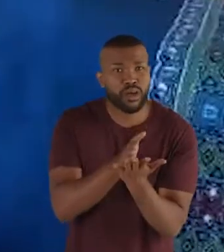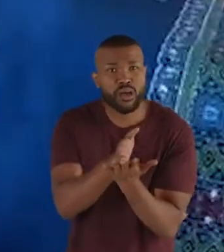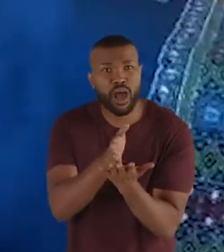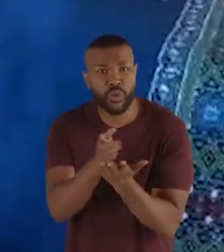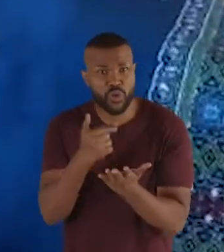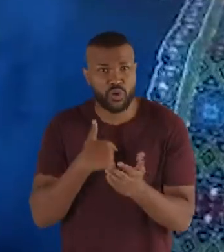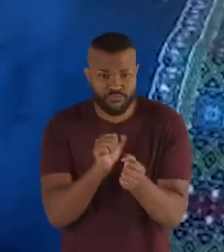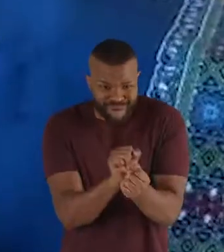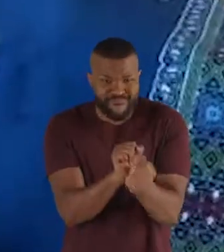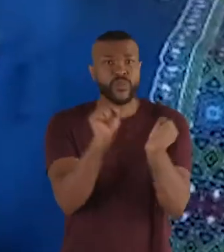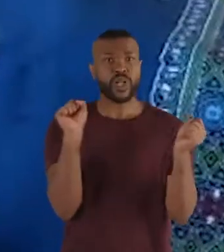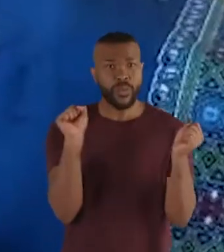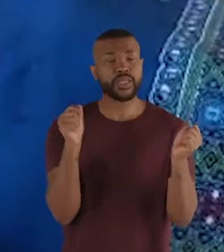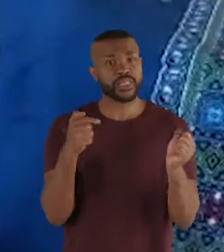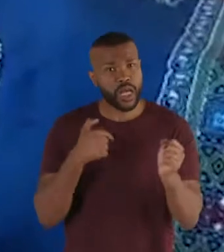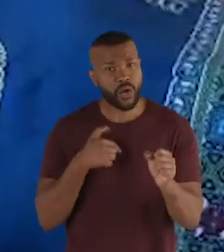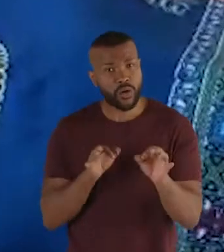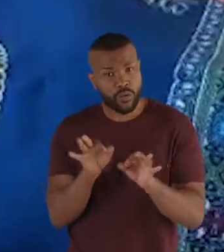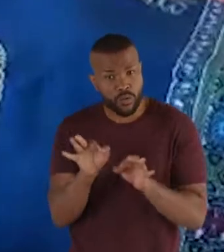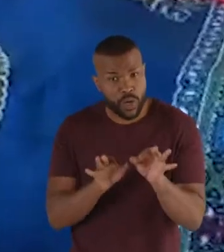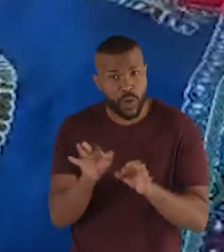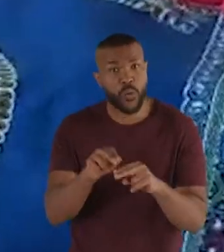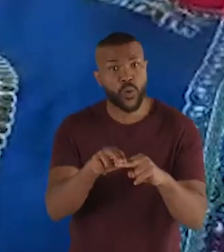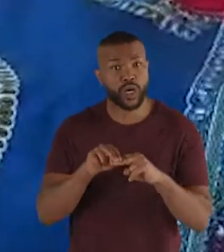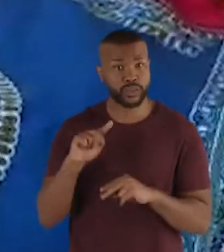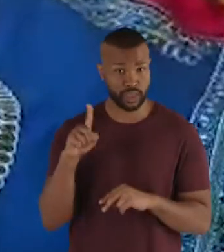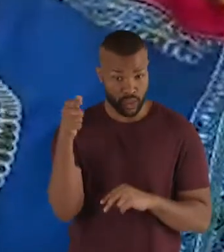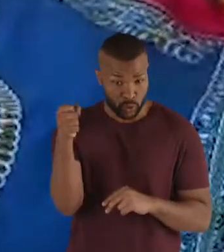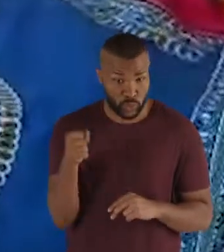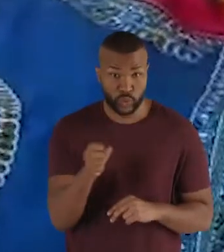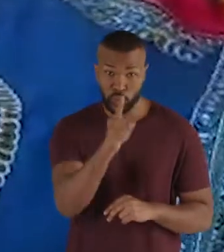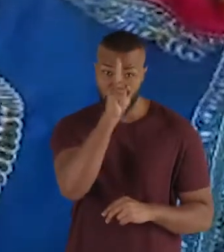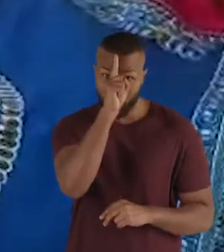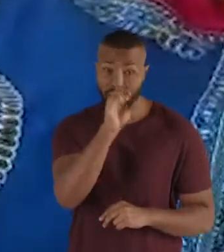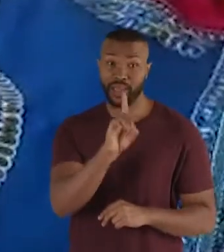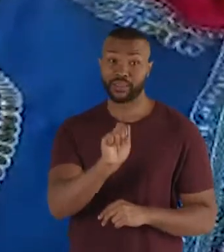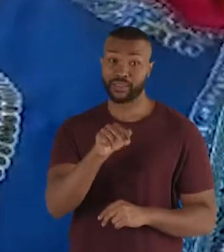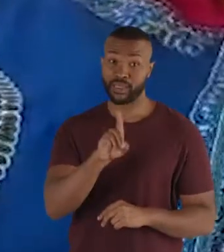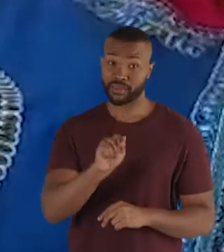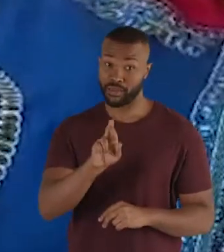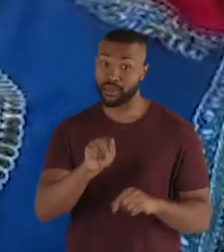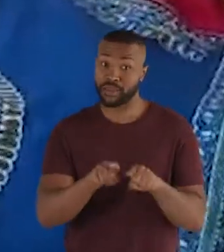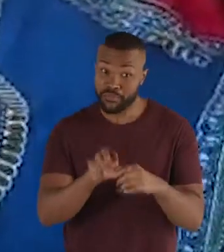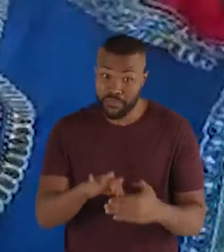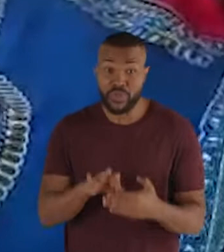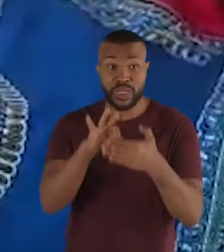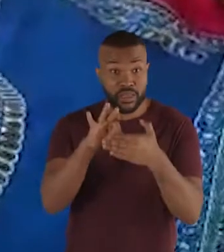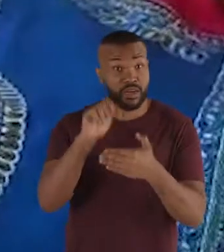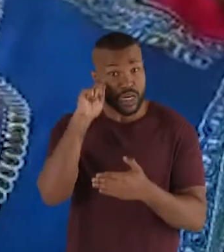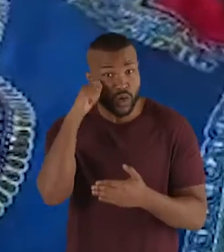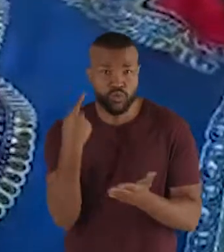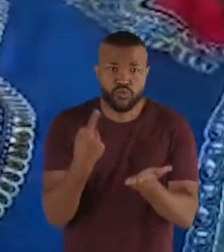os caminhos para a libertação, construído por Zumbi, por Dandara e outros líderes